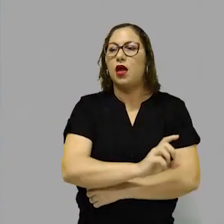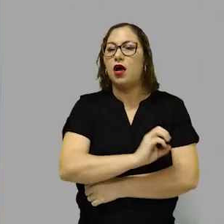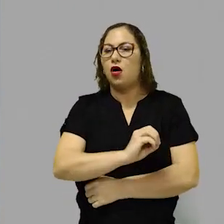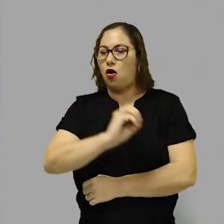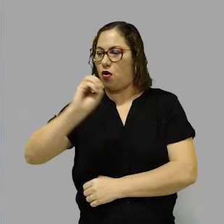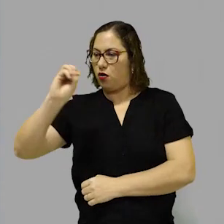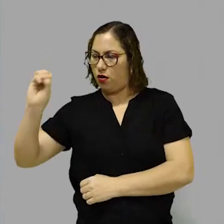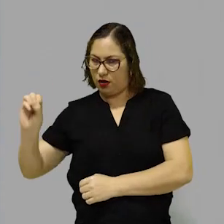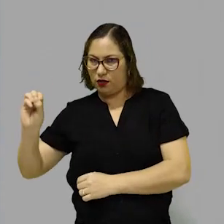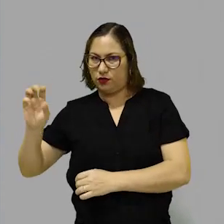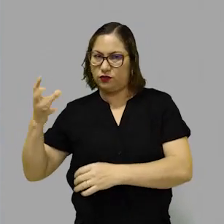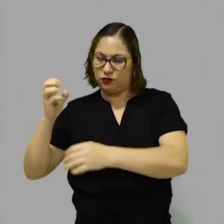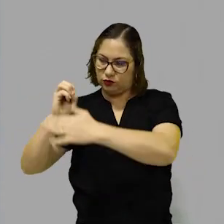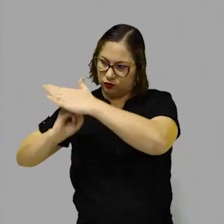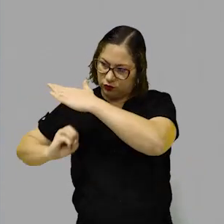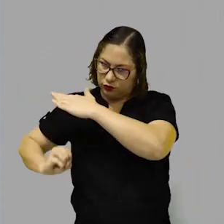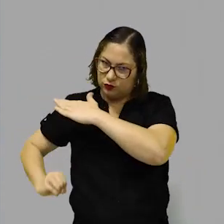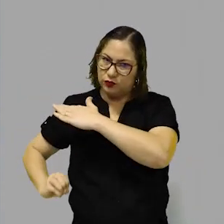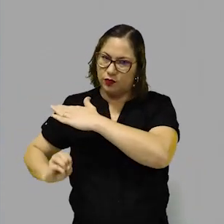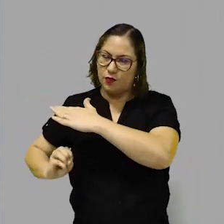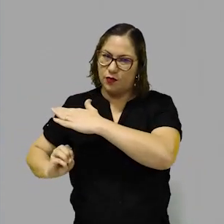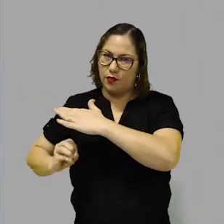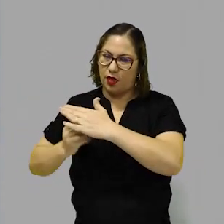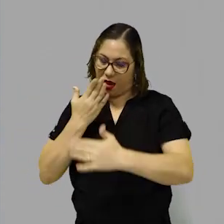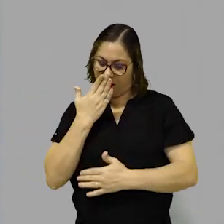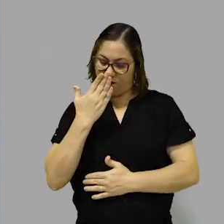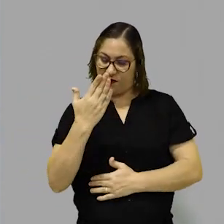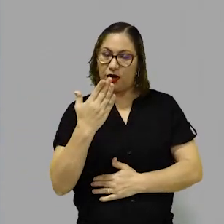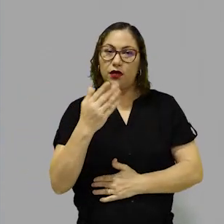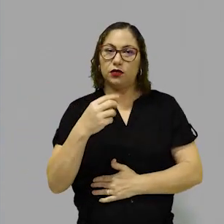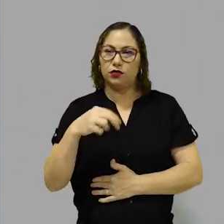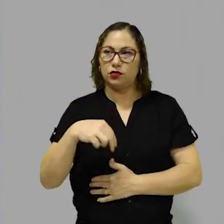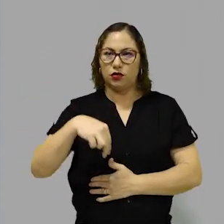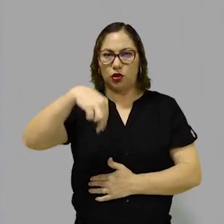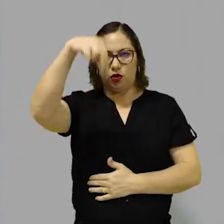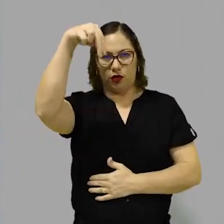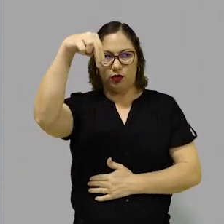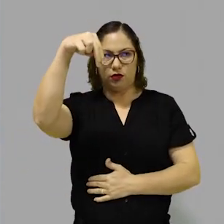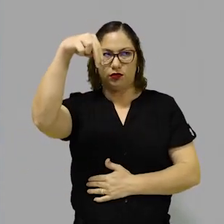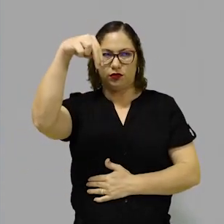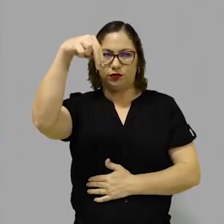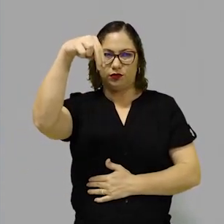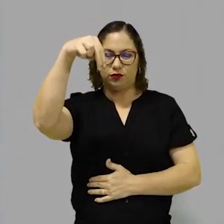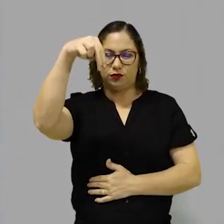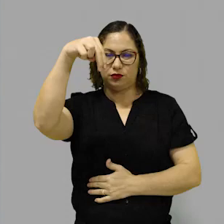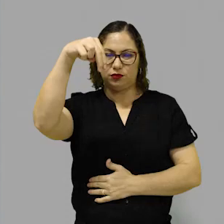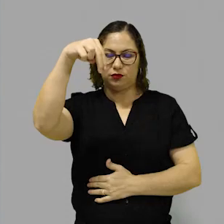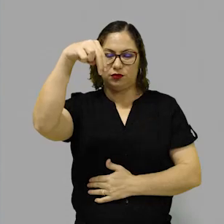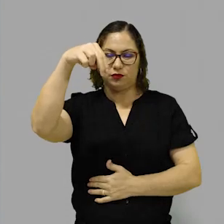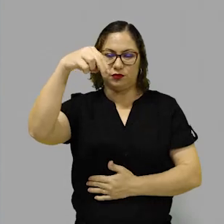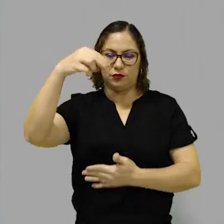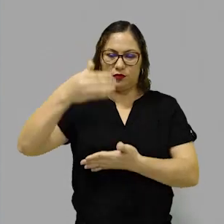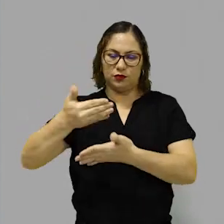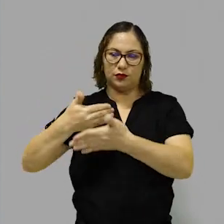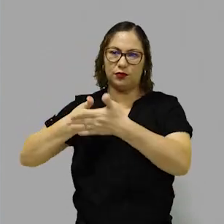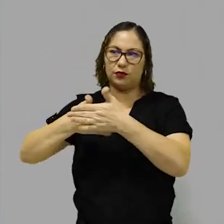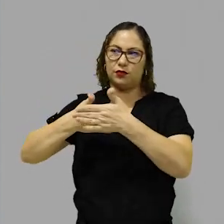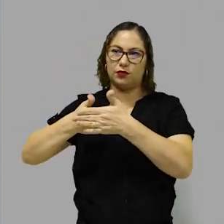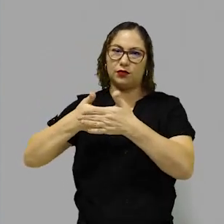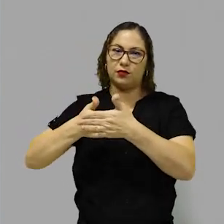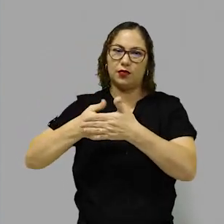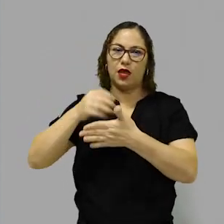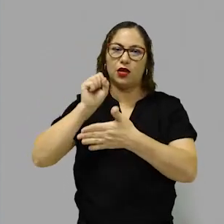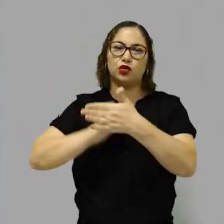onde o Sol se põe, a nossa frente é o norte e